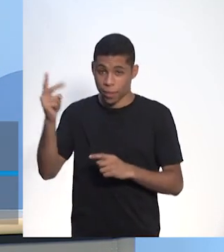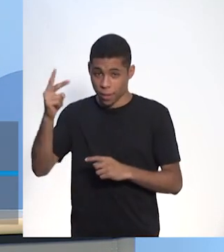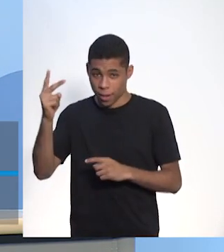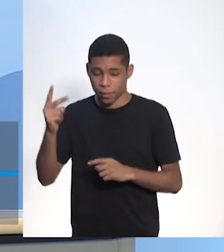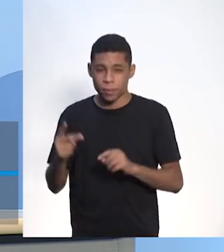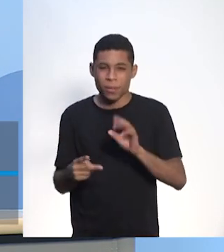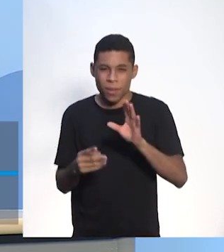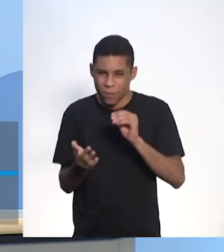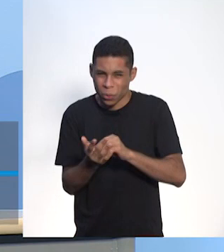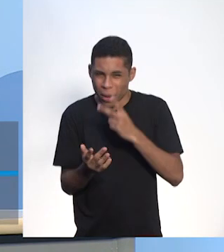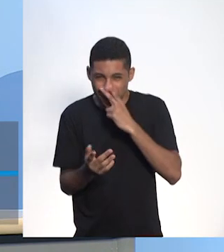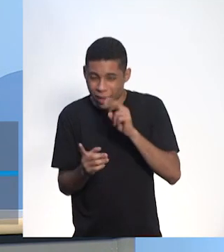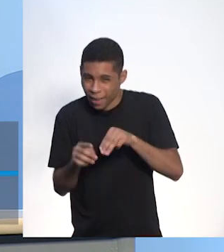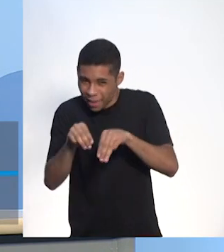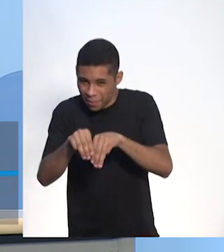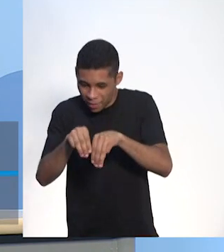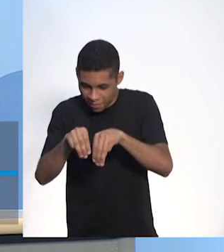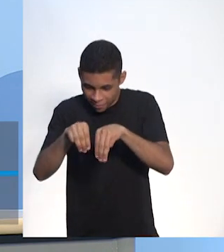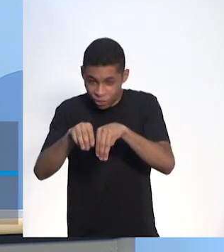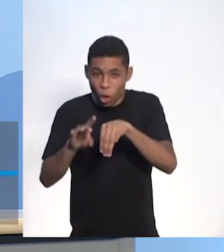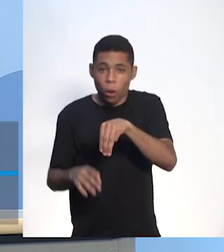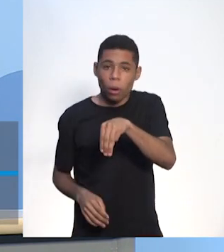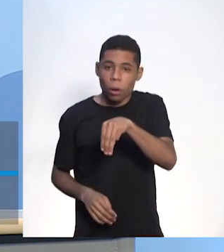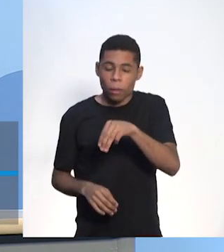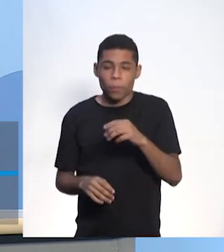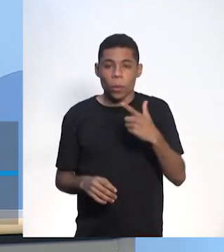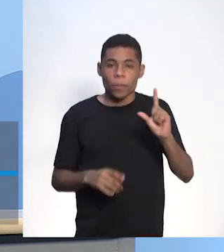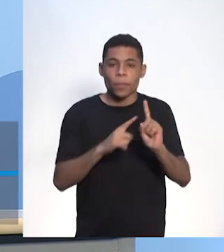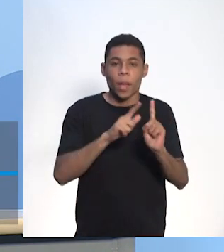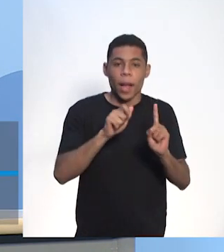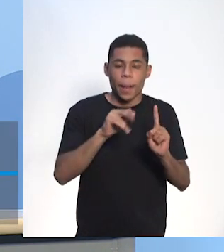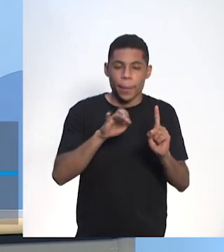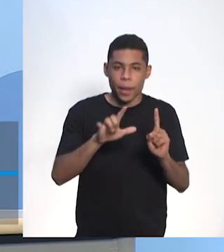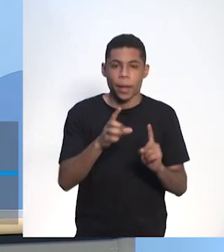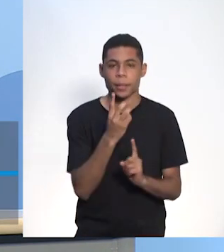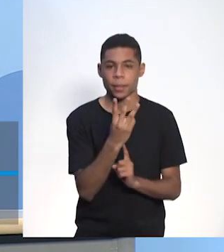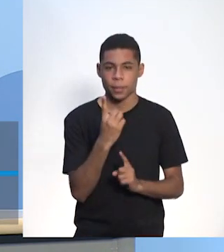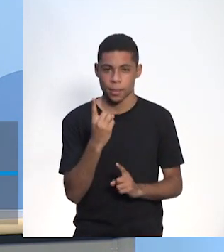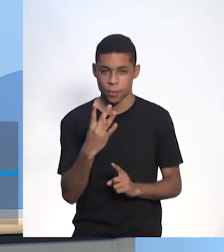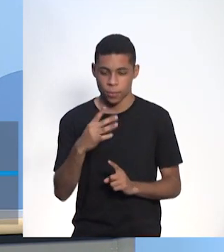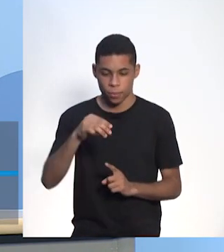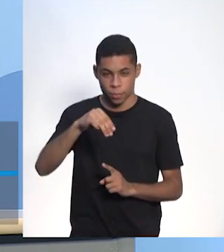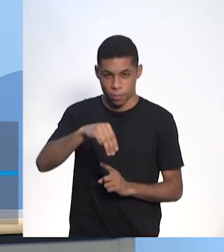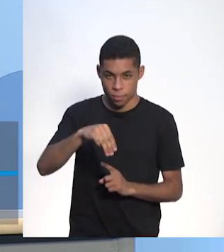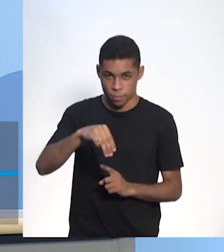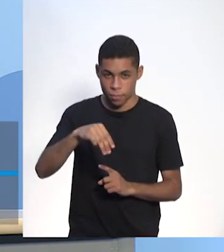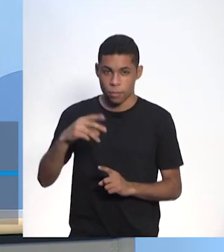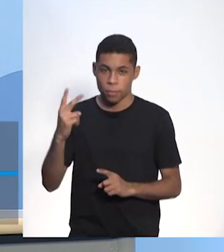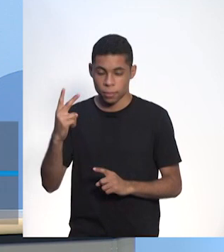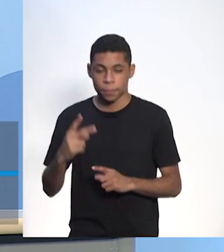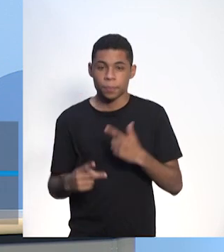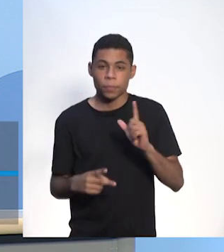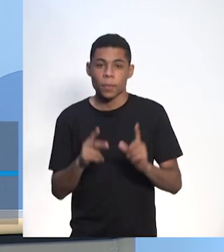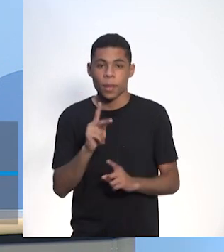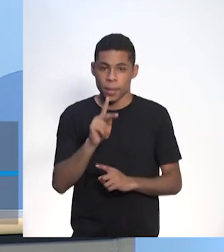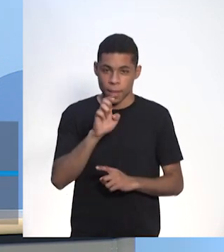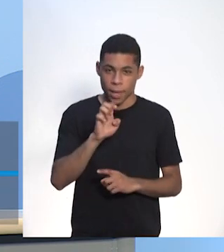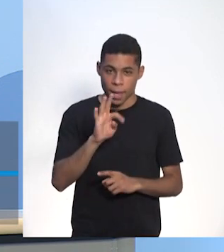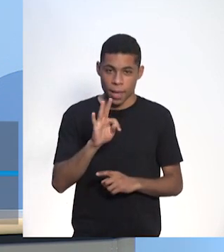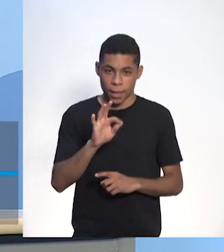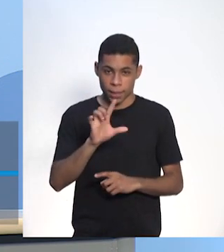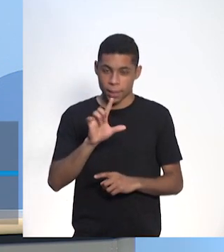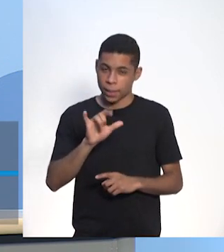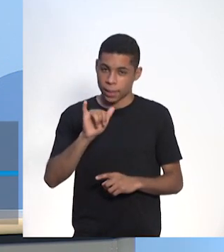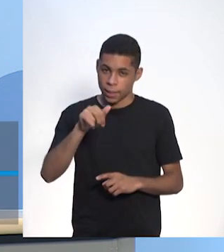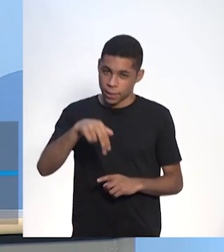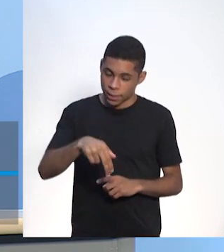uma digitação. O Gabriel também, 314 milímetros quadrados. A Kathleen e o Henrique